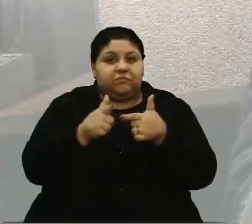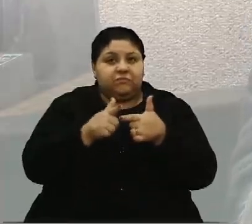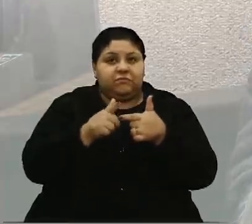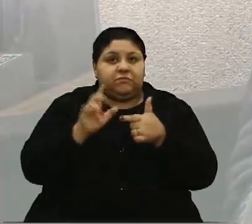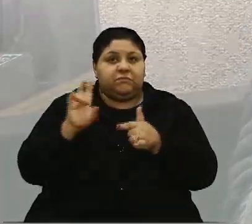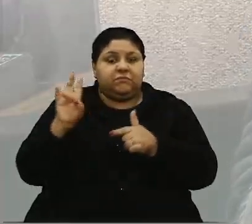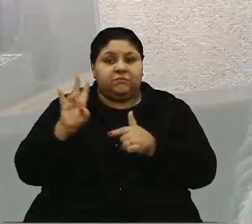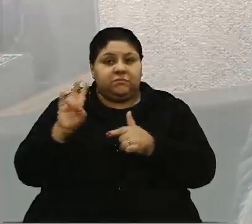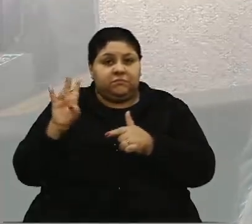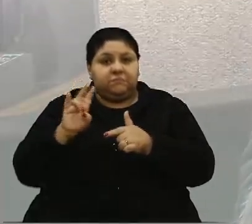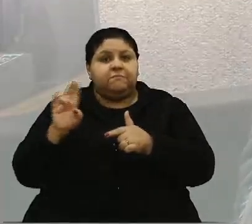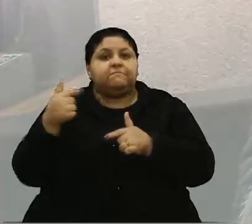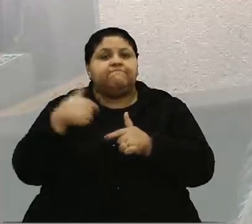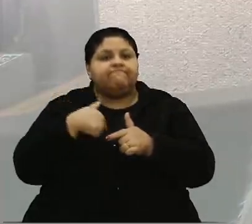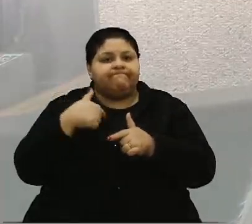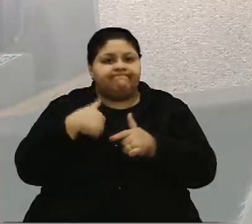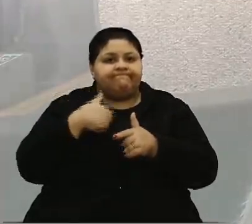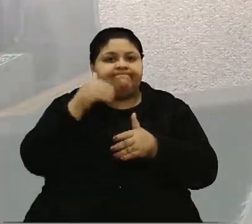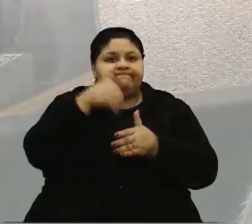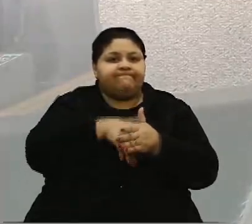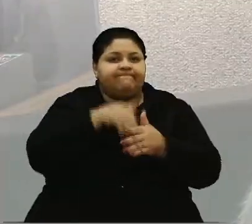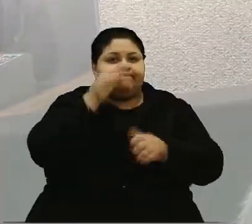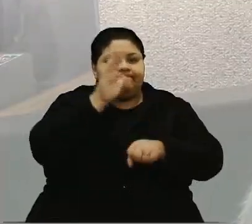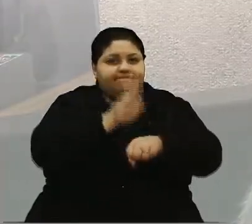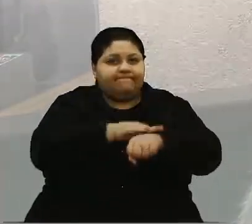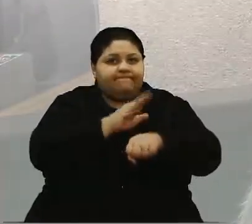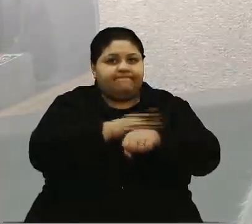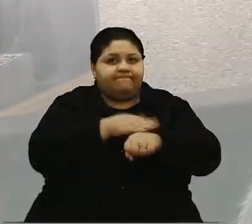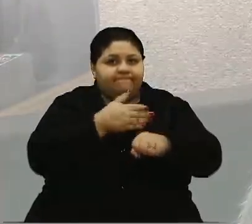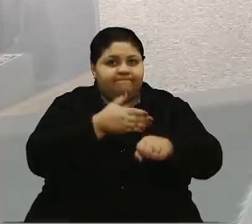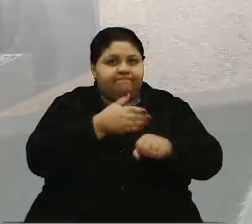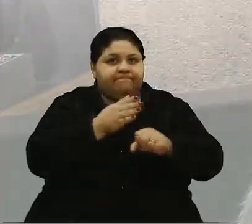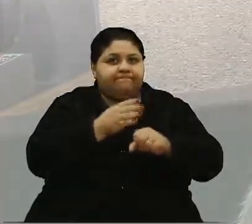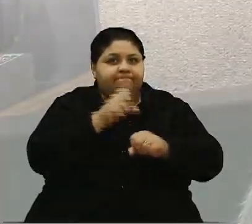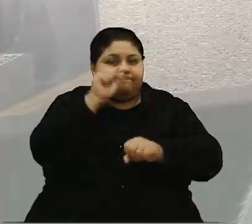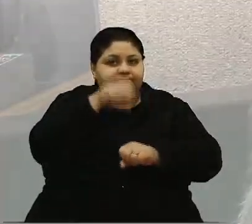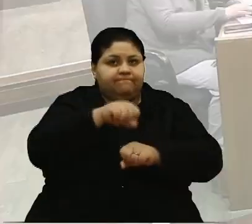drogadição. Então, estarei votando no momento oportuno favorável, senhora presidente. Muito obrigado.